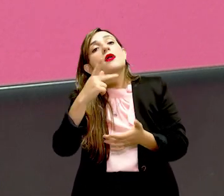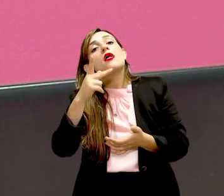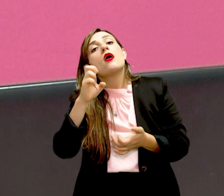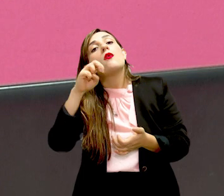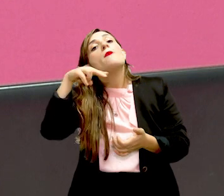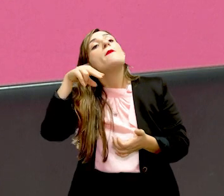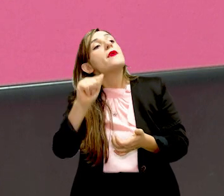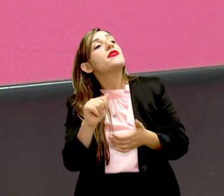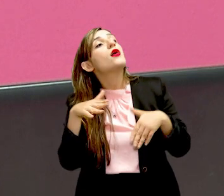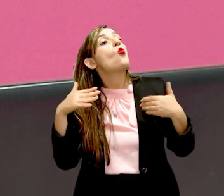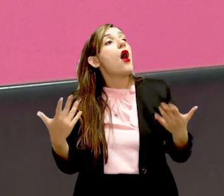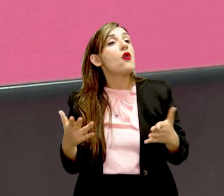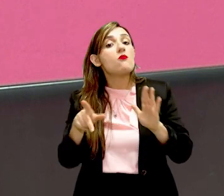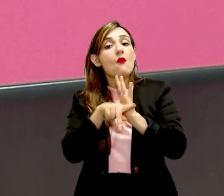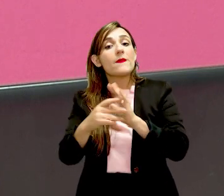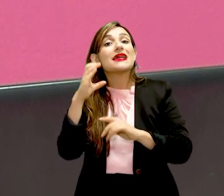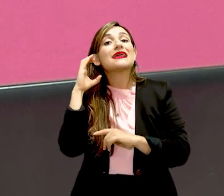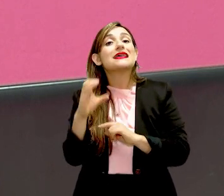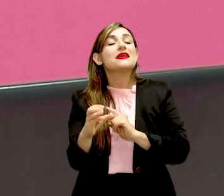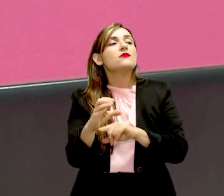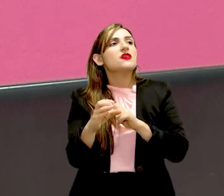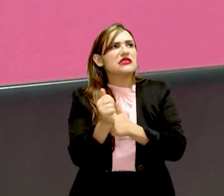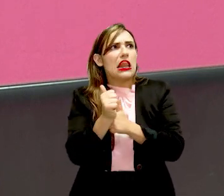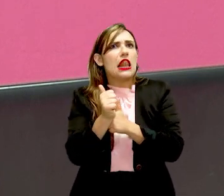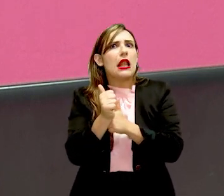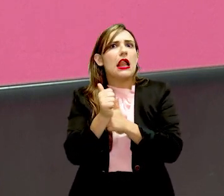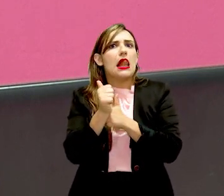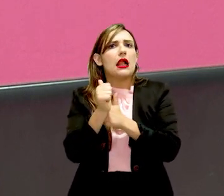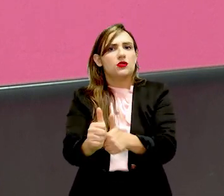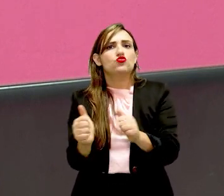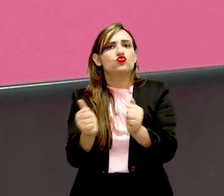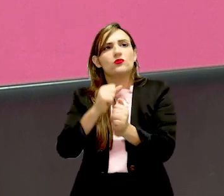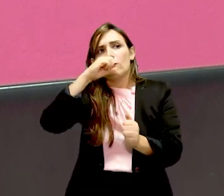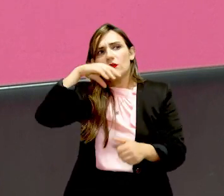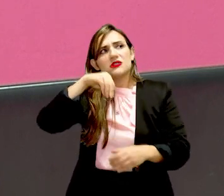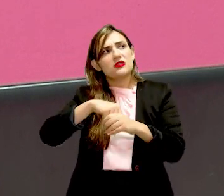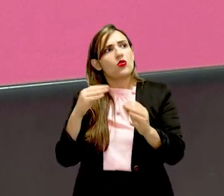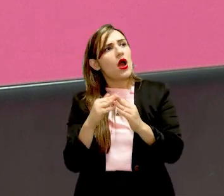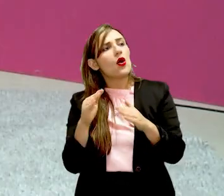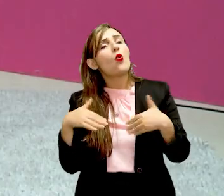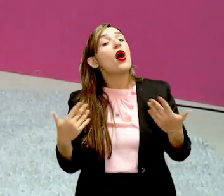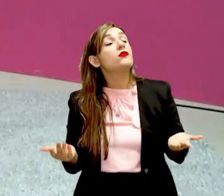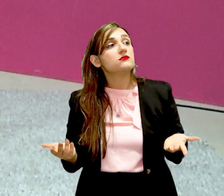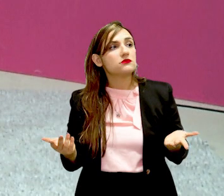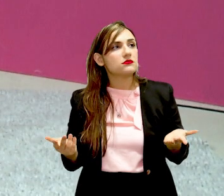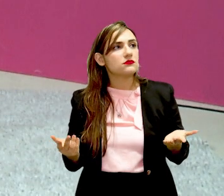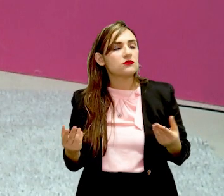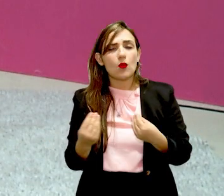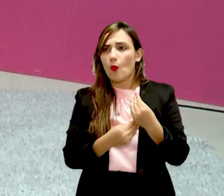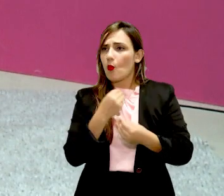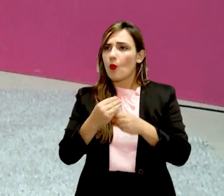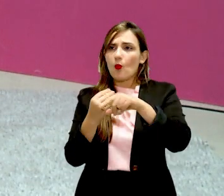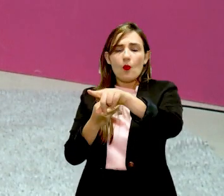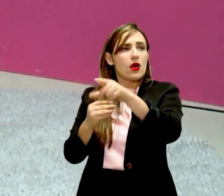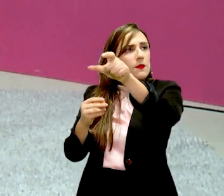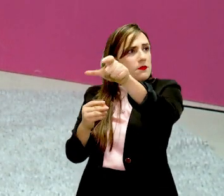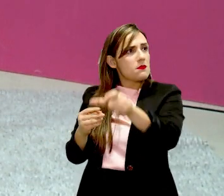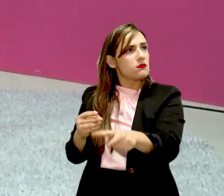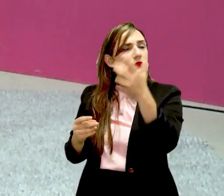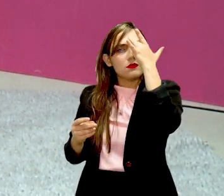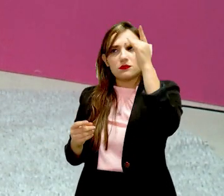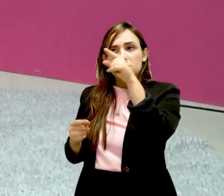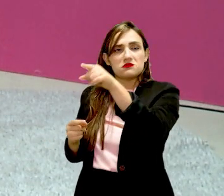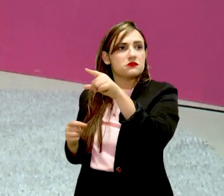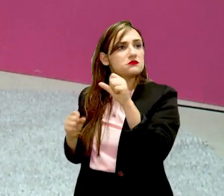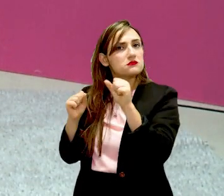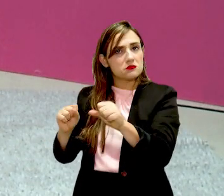criminaliza o stalking, estendendo, né, para essa questão da violência doméstica. De que forma esse agressor, né, que